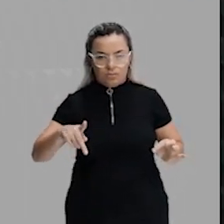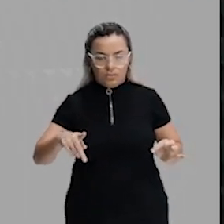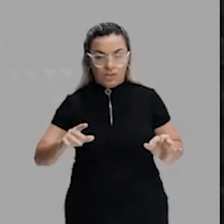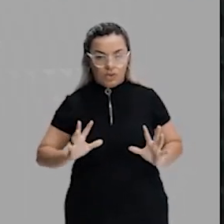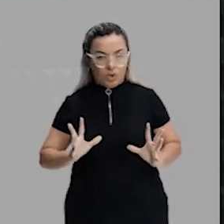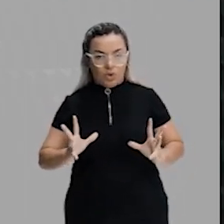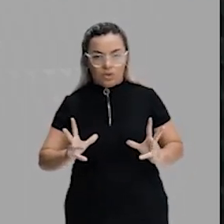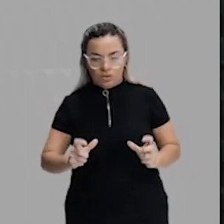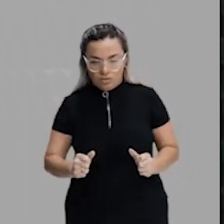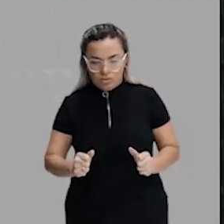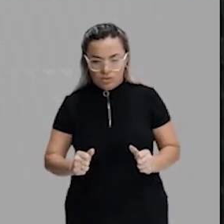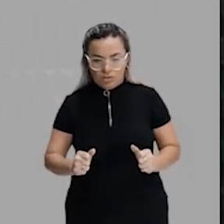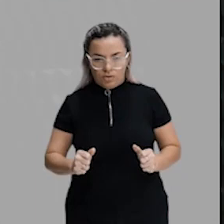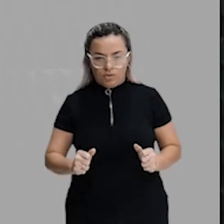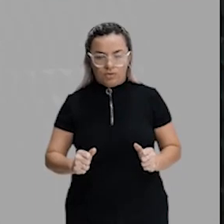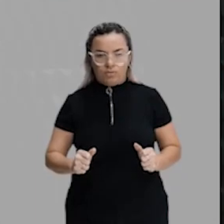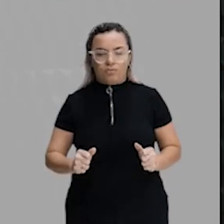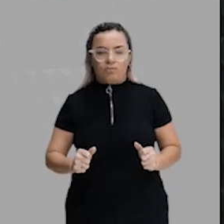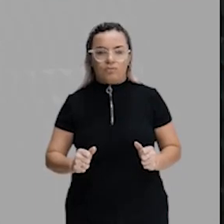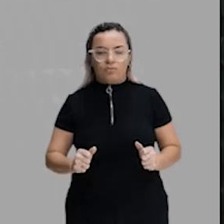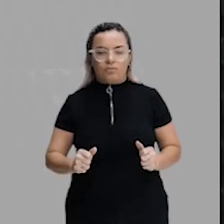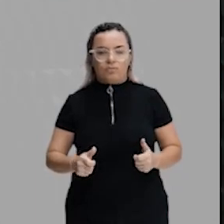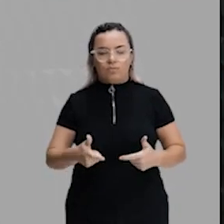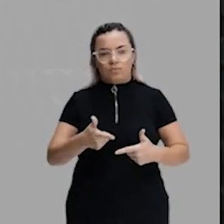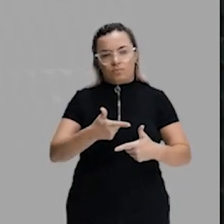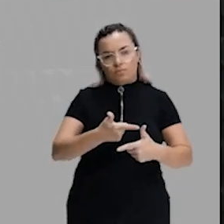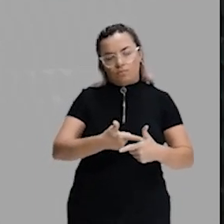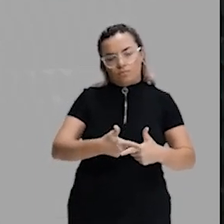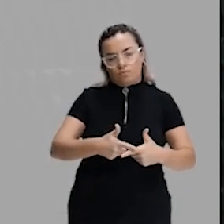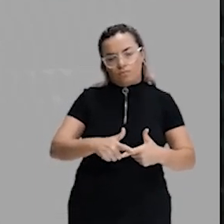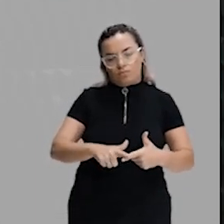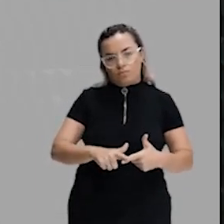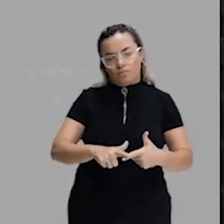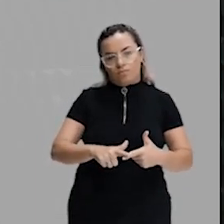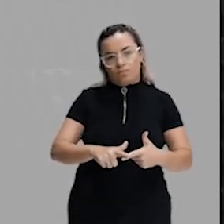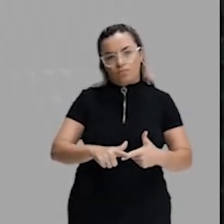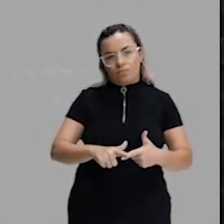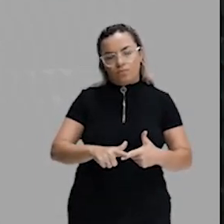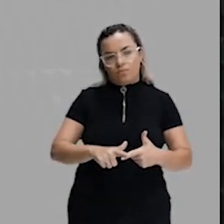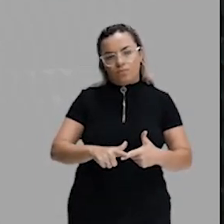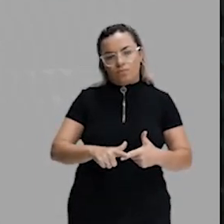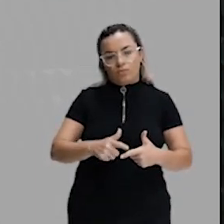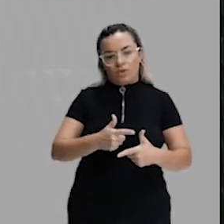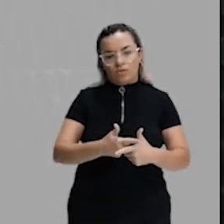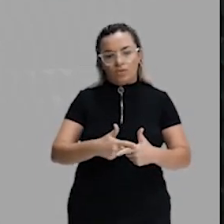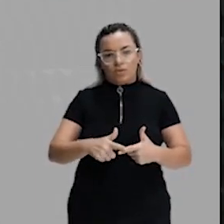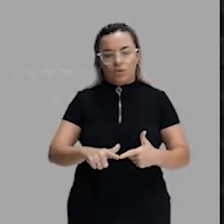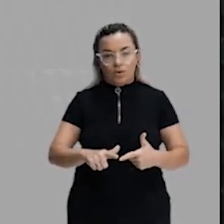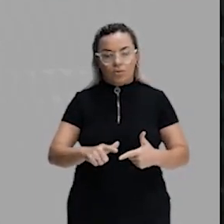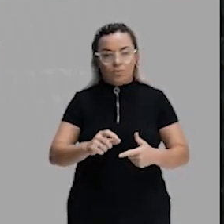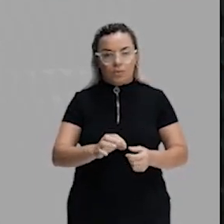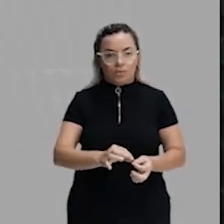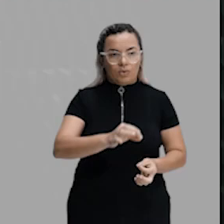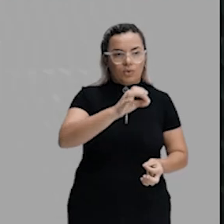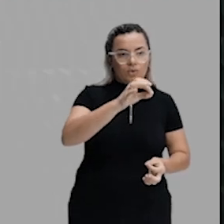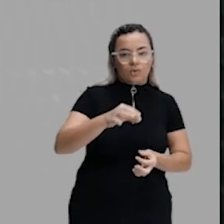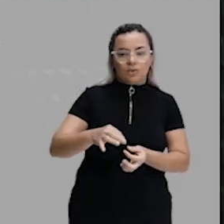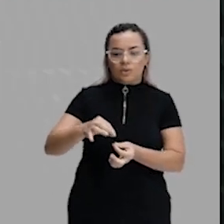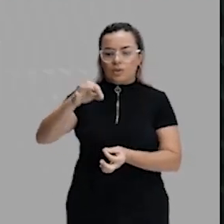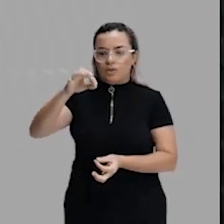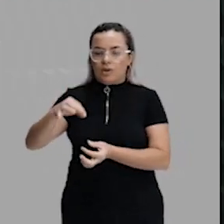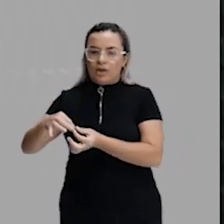sofrer uma divisão proporcional a cada resistor.